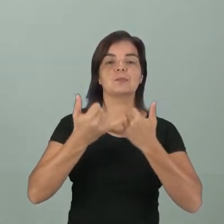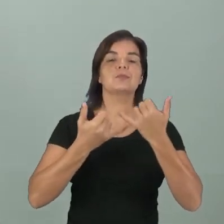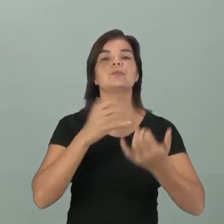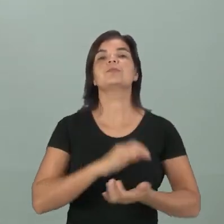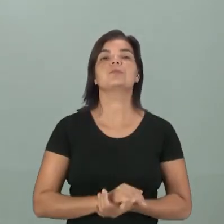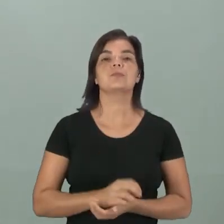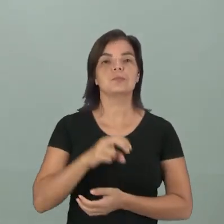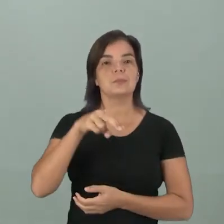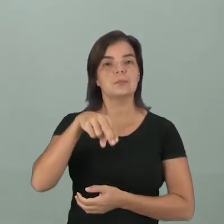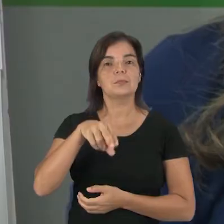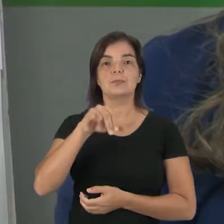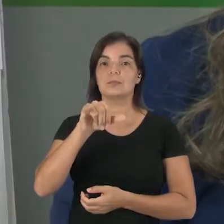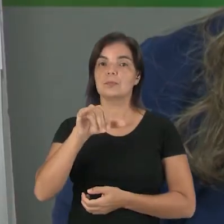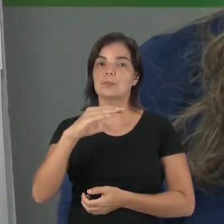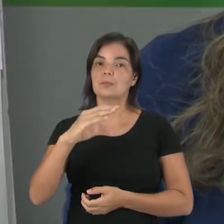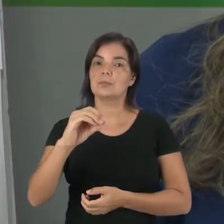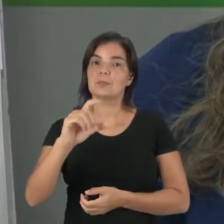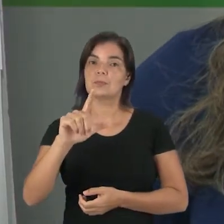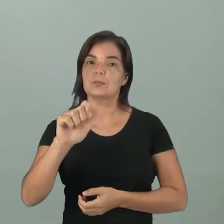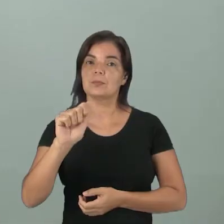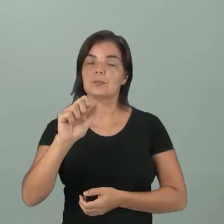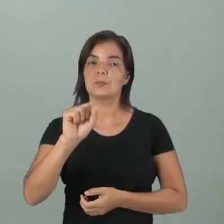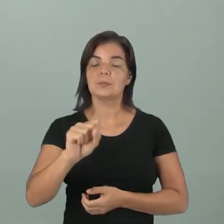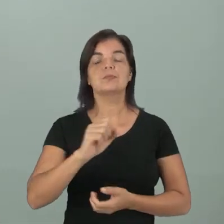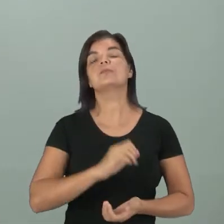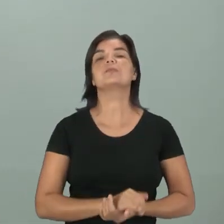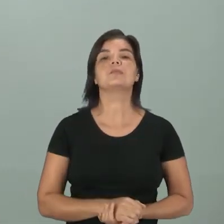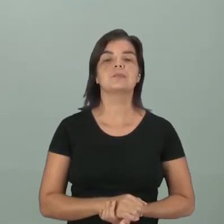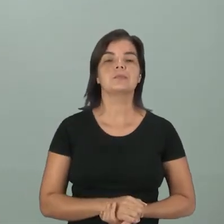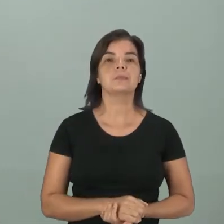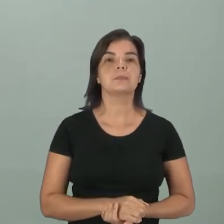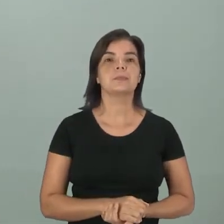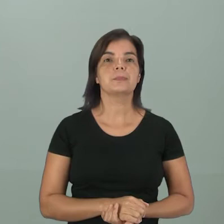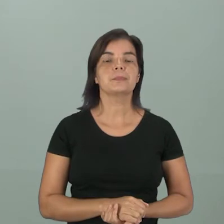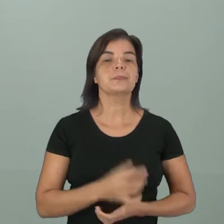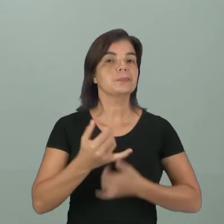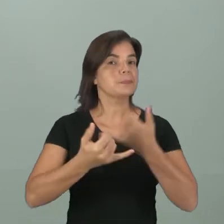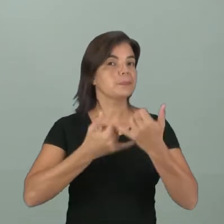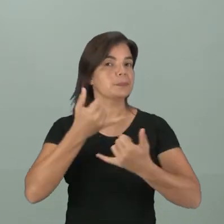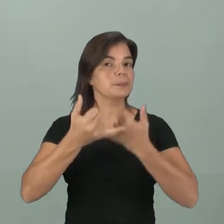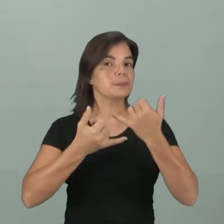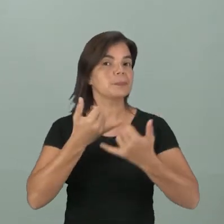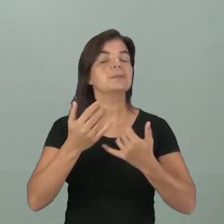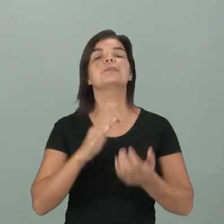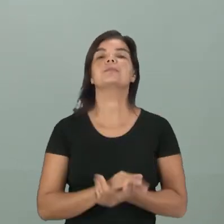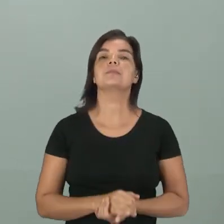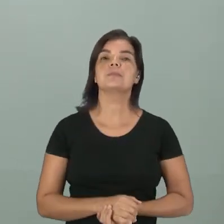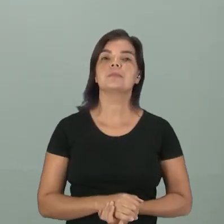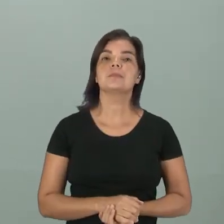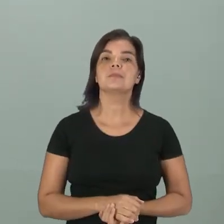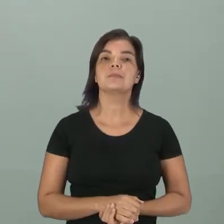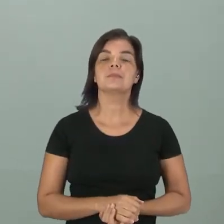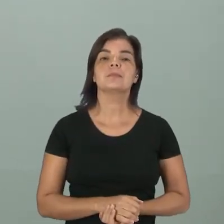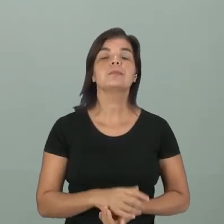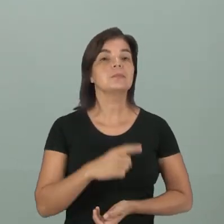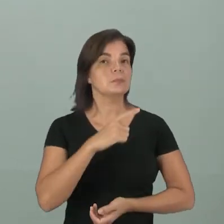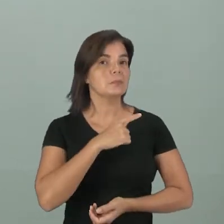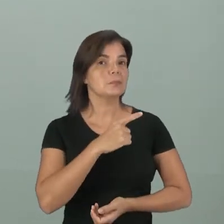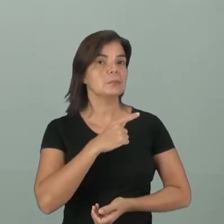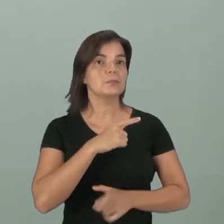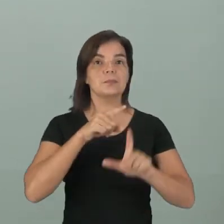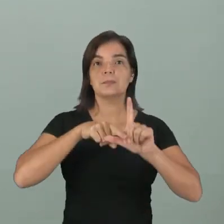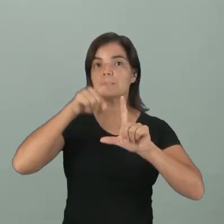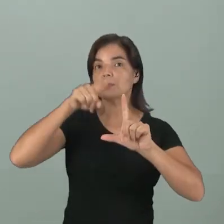Brinquedos de Nicolas. Olha só. Aqui está o gráfico de brinquedos de Nicolas. Isso mesmo. E nós temos